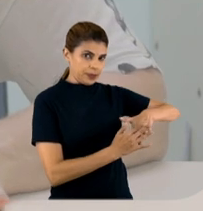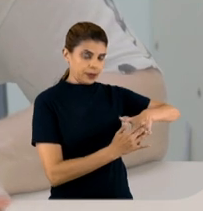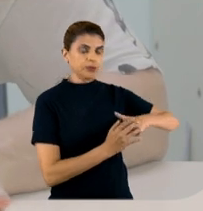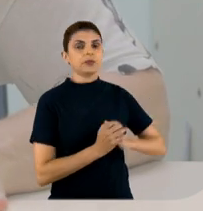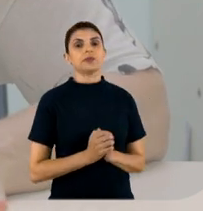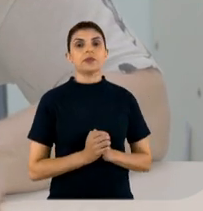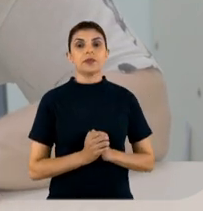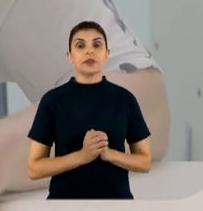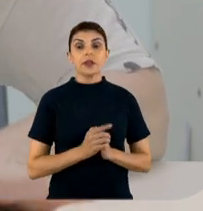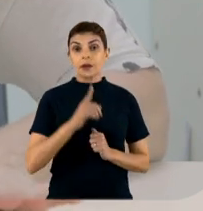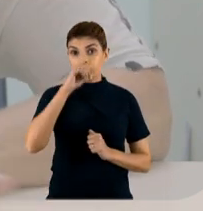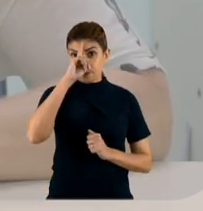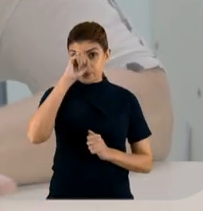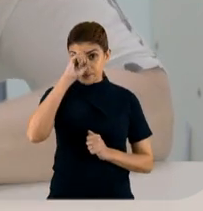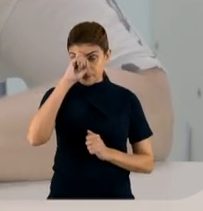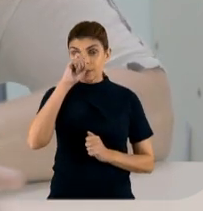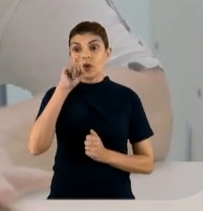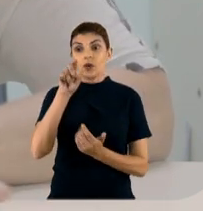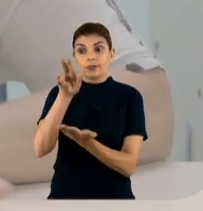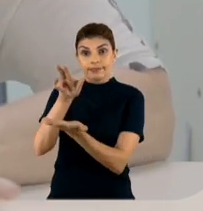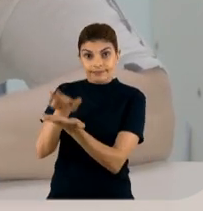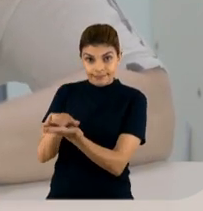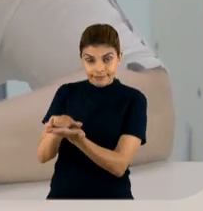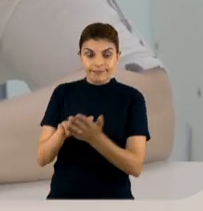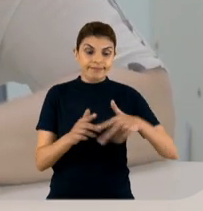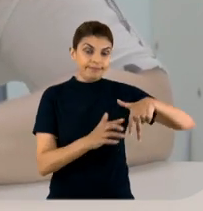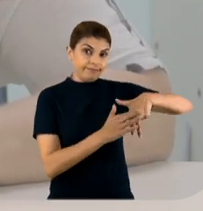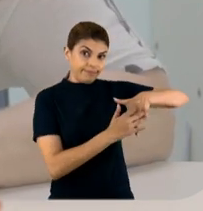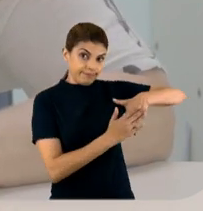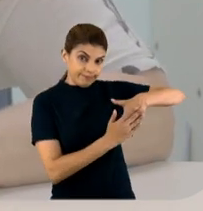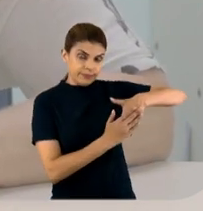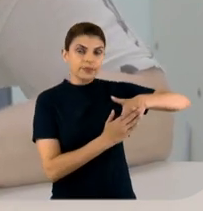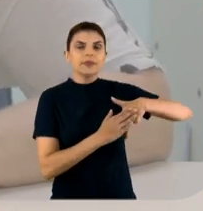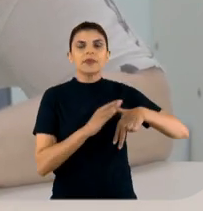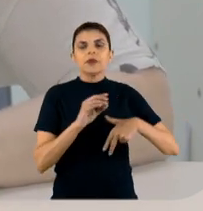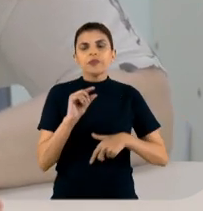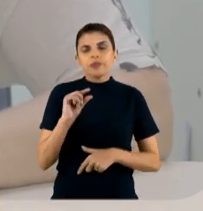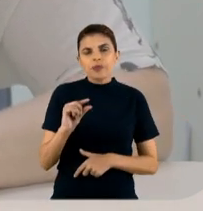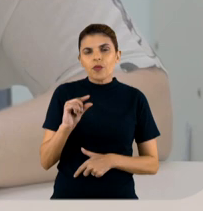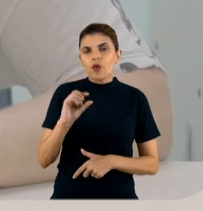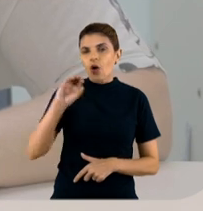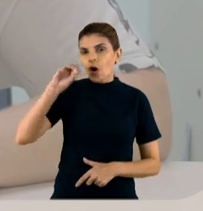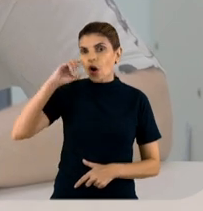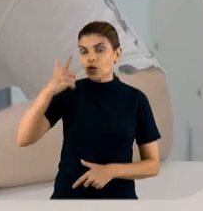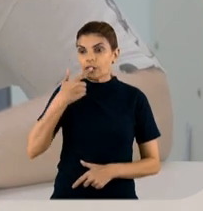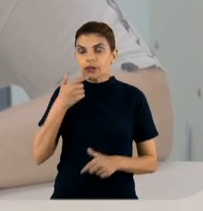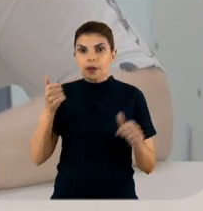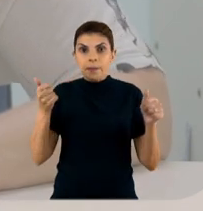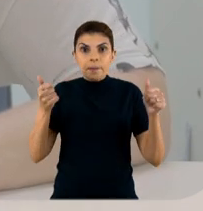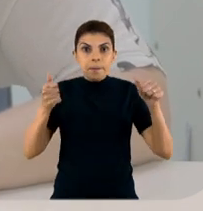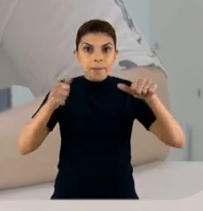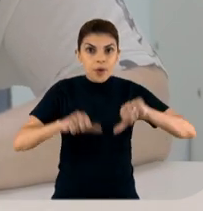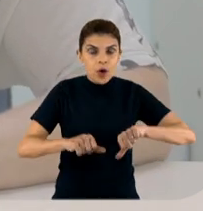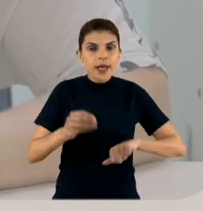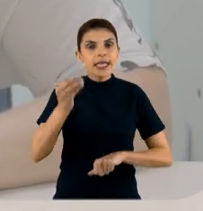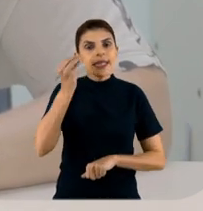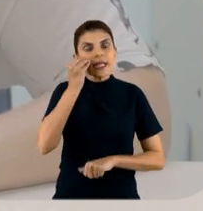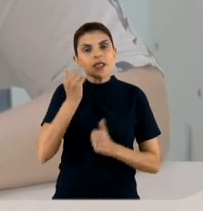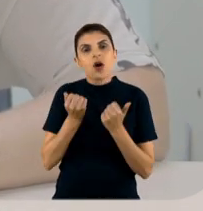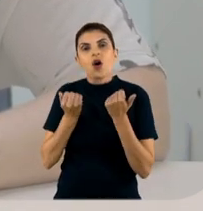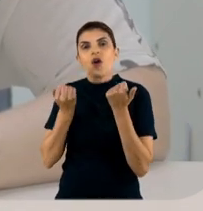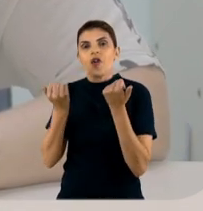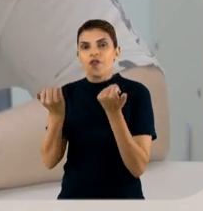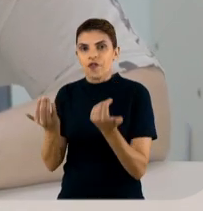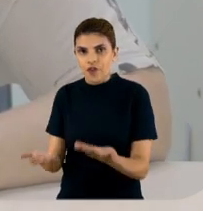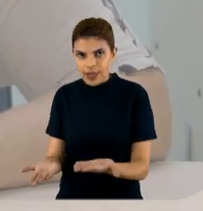então o paciente que interna precisando de um pouquinho de oxigênio por exemplo em baixo fluxo se ele piora a primeira tentativa